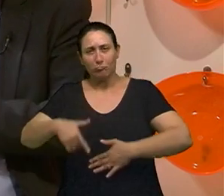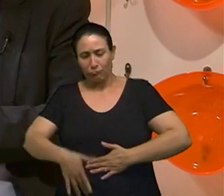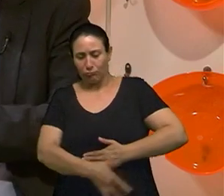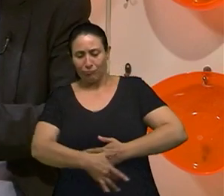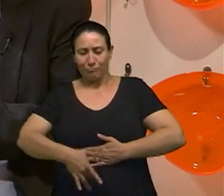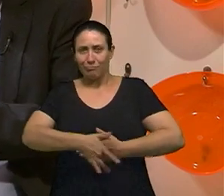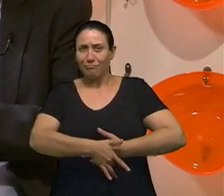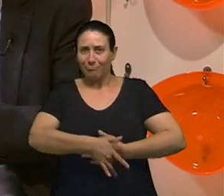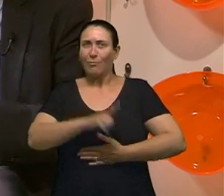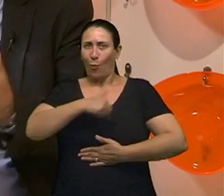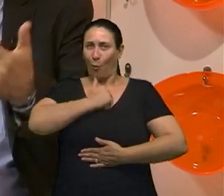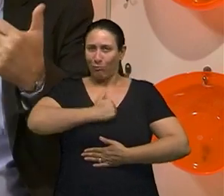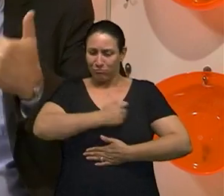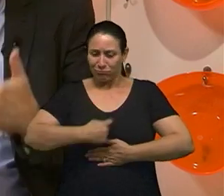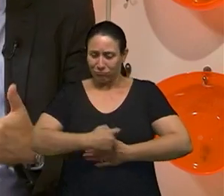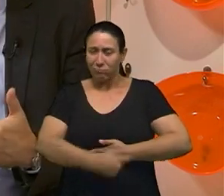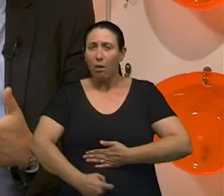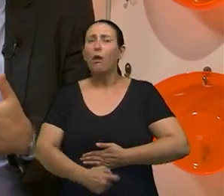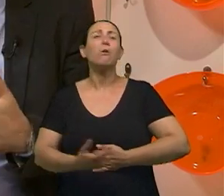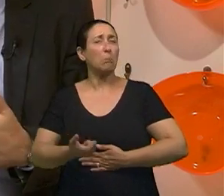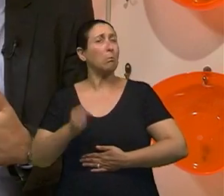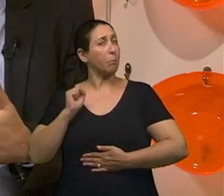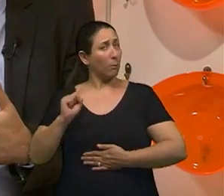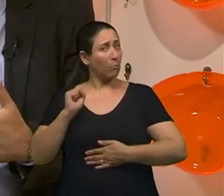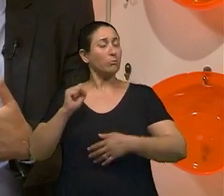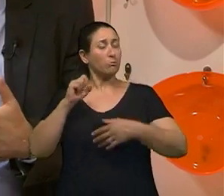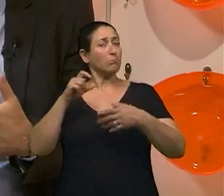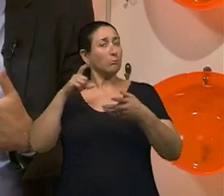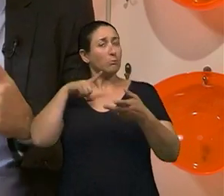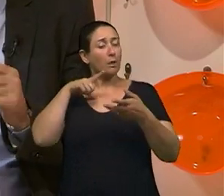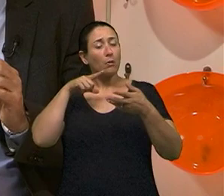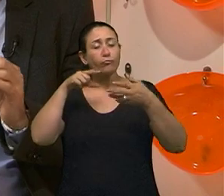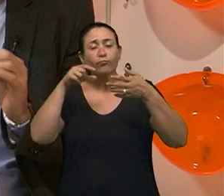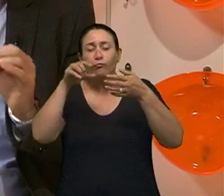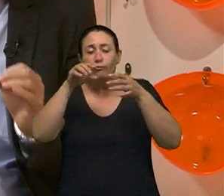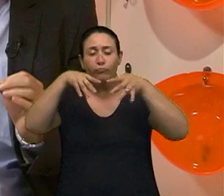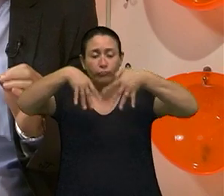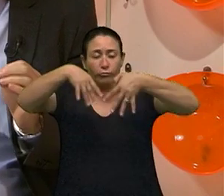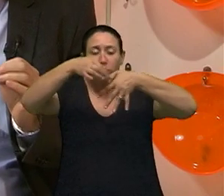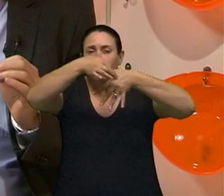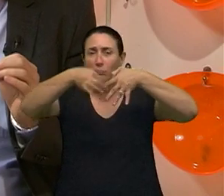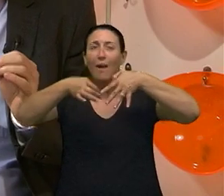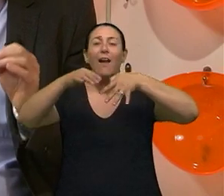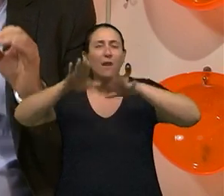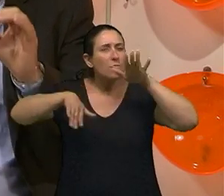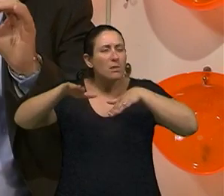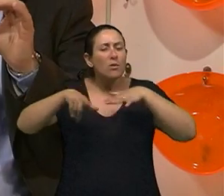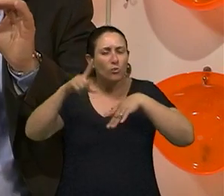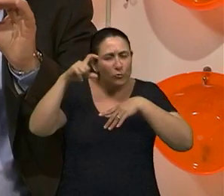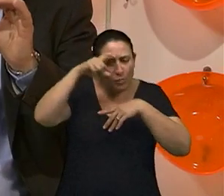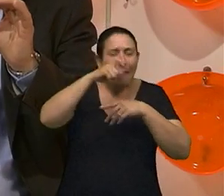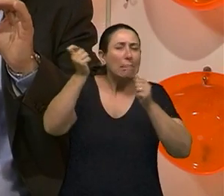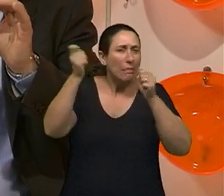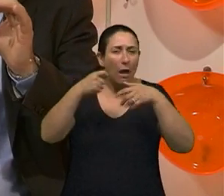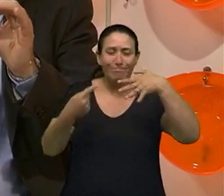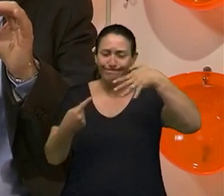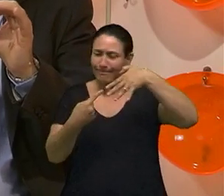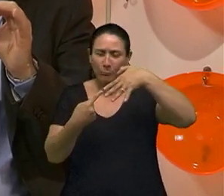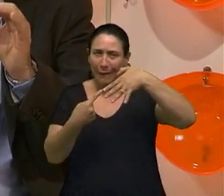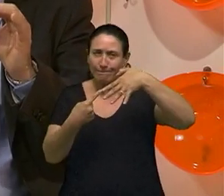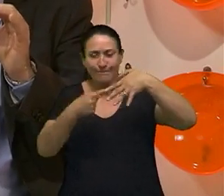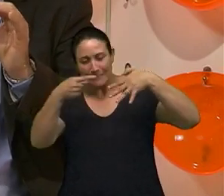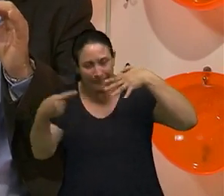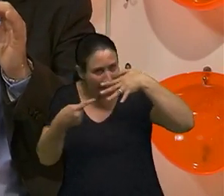existem desenvolvimento de produtos que já estão incorporados no nosso meio também aonde mesmo aneurismas mais complexos a gente consegue